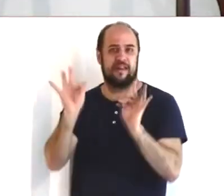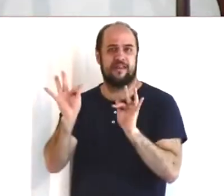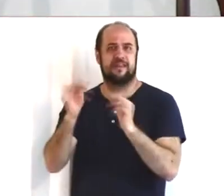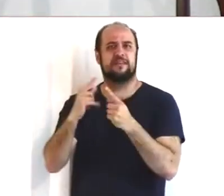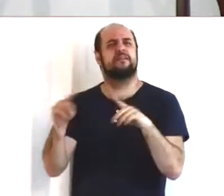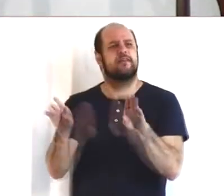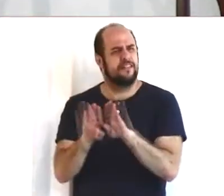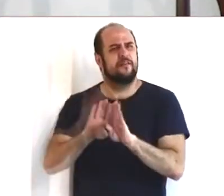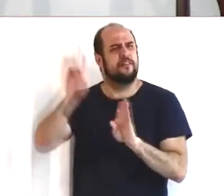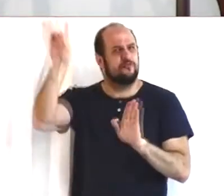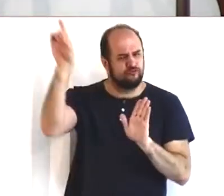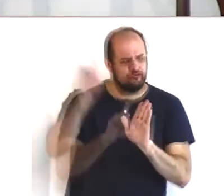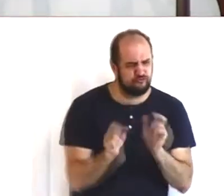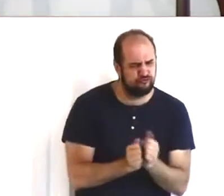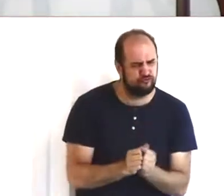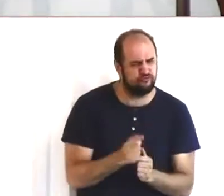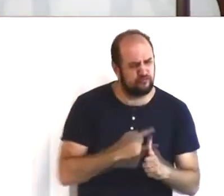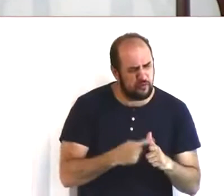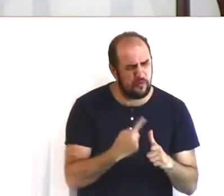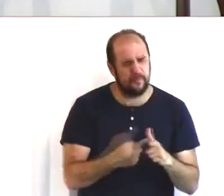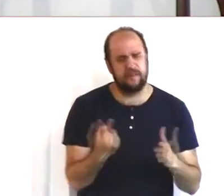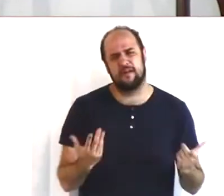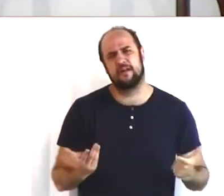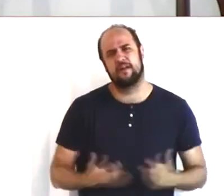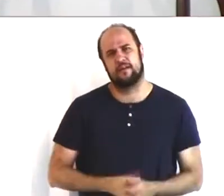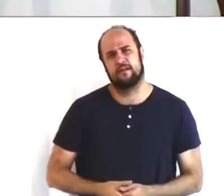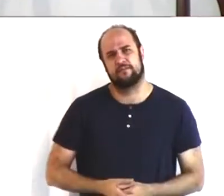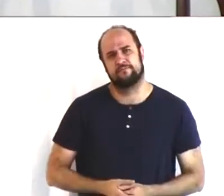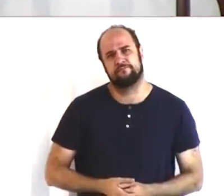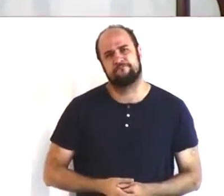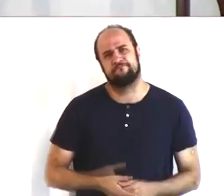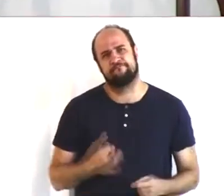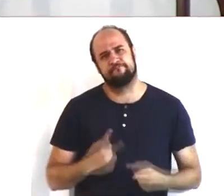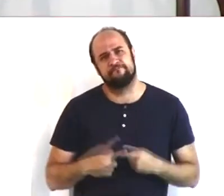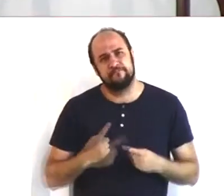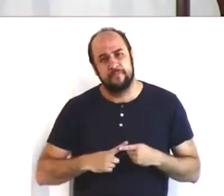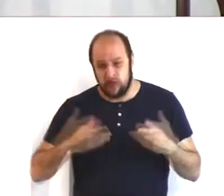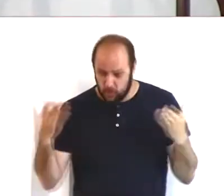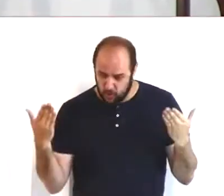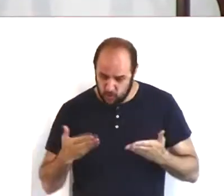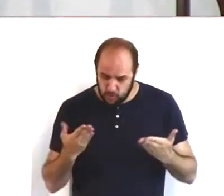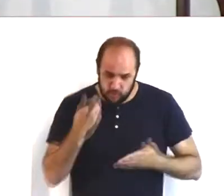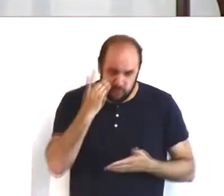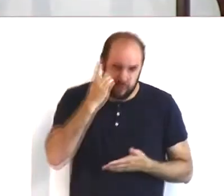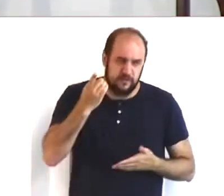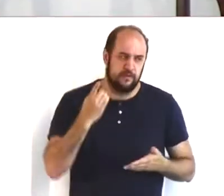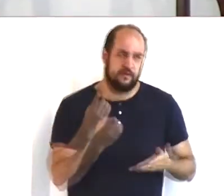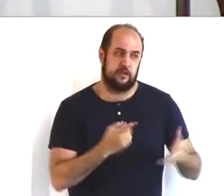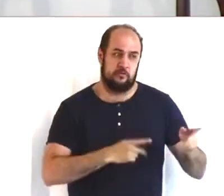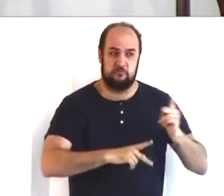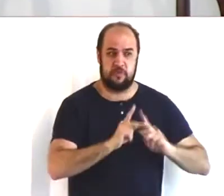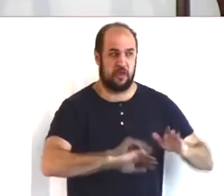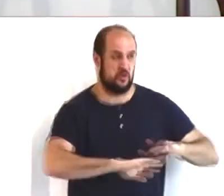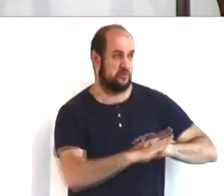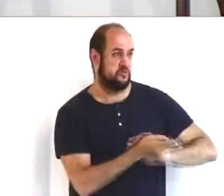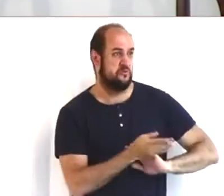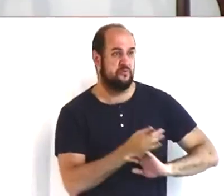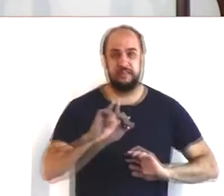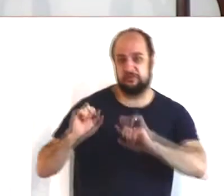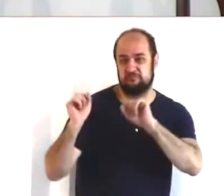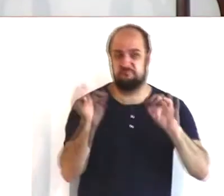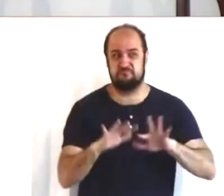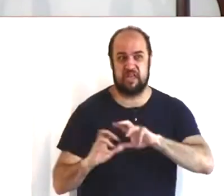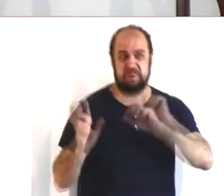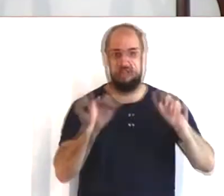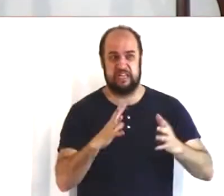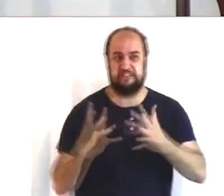é Deus dos momentos difíceis também, porque esse cristianismo dos nossos dias se acostumou com um Deus para facilidades, com um